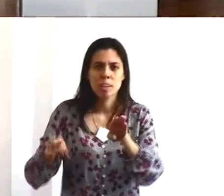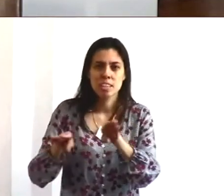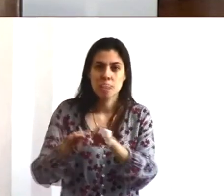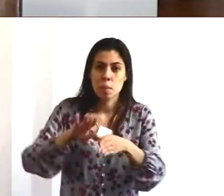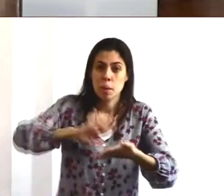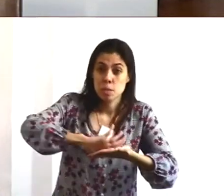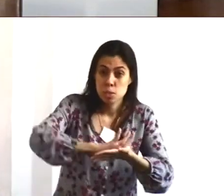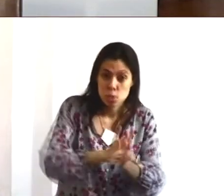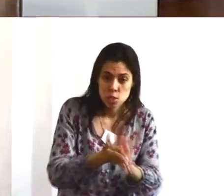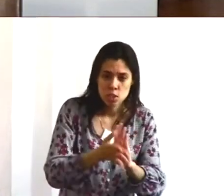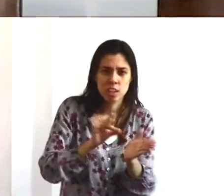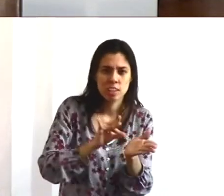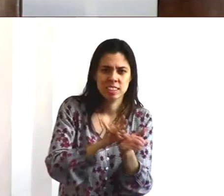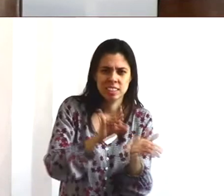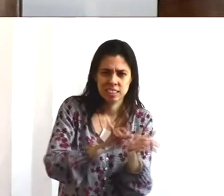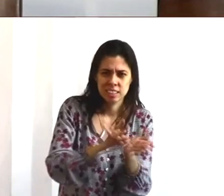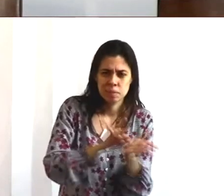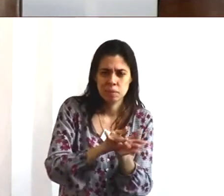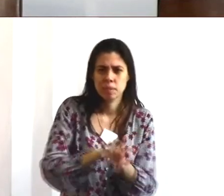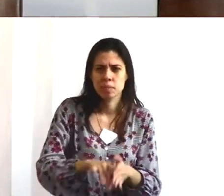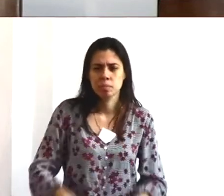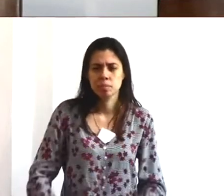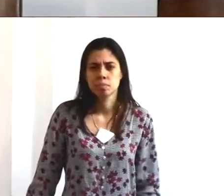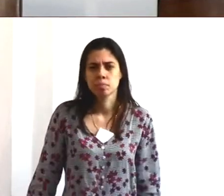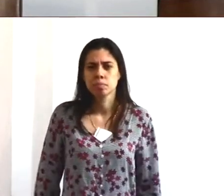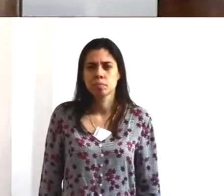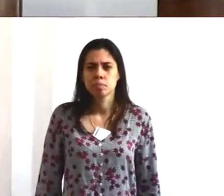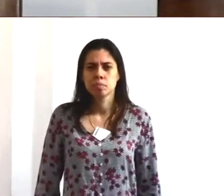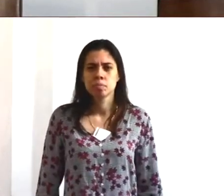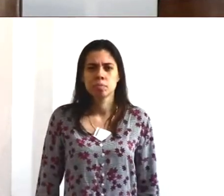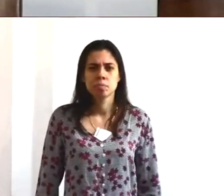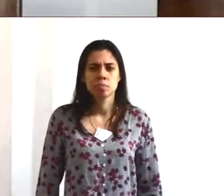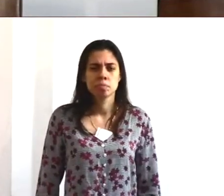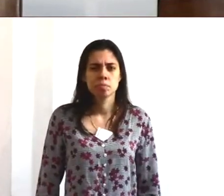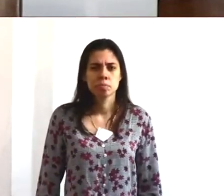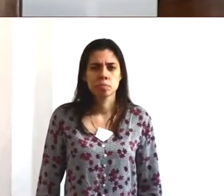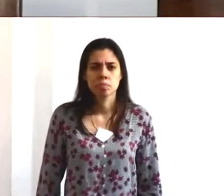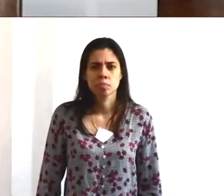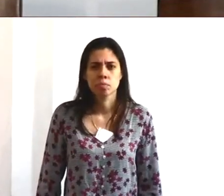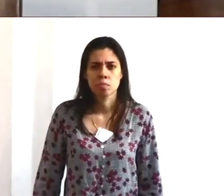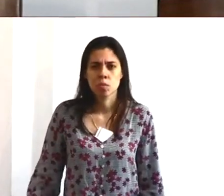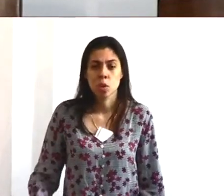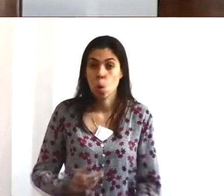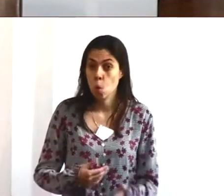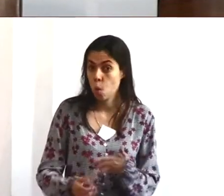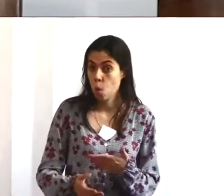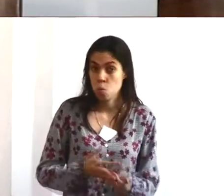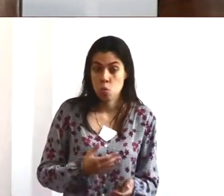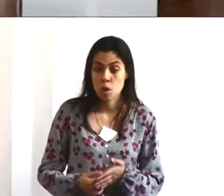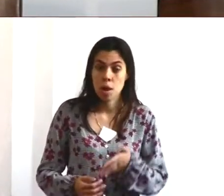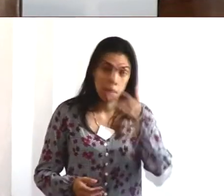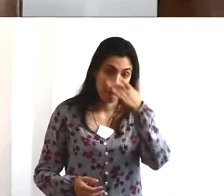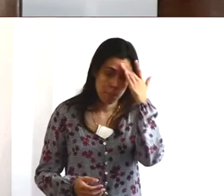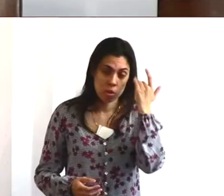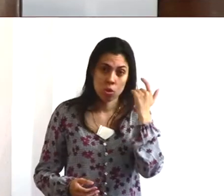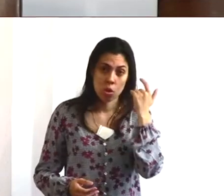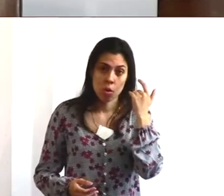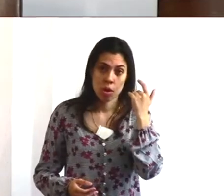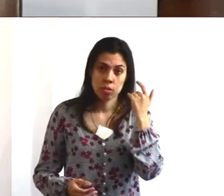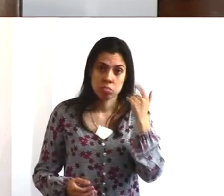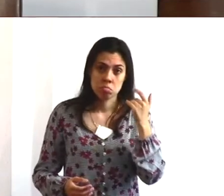são inimigos do próprio Deus. As nações se levantaram contra os filhos de Deus, e achando que